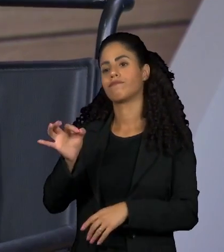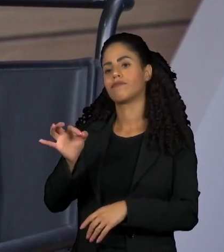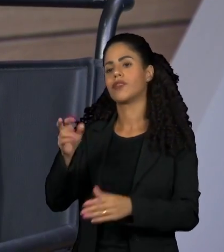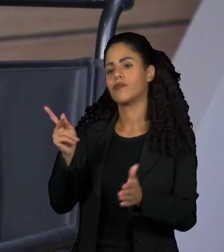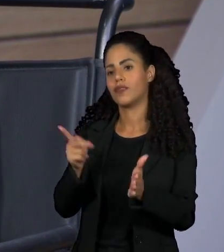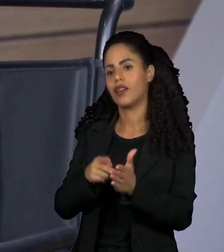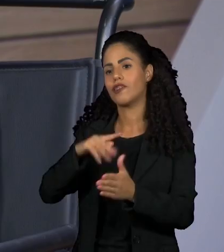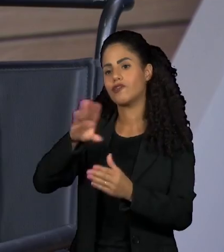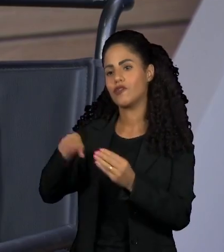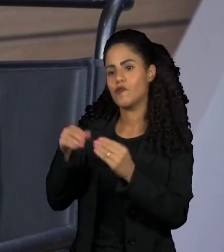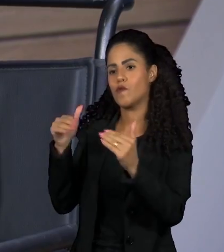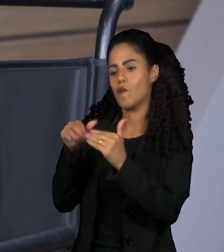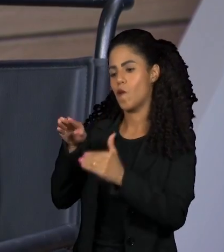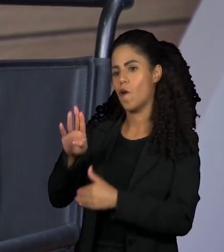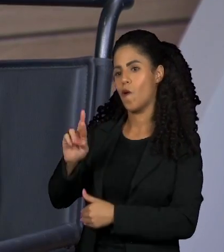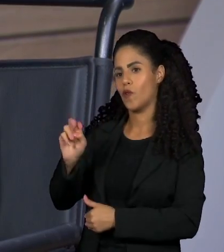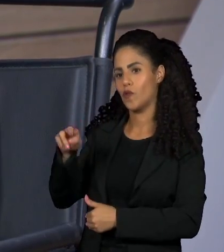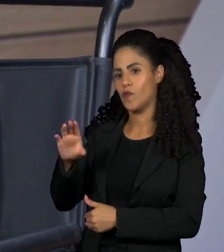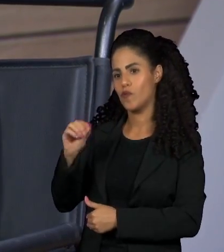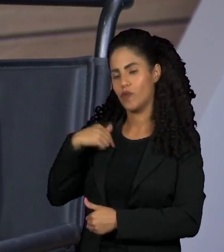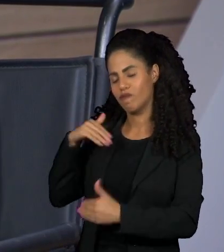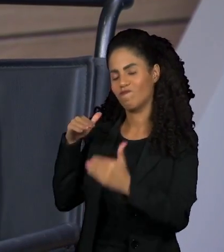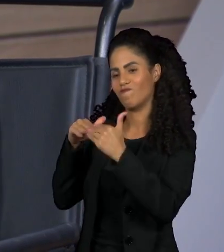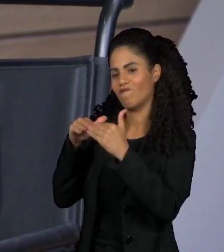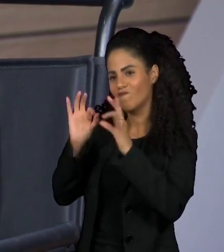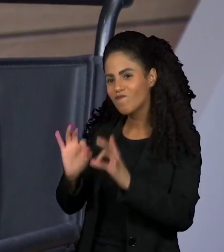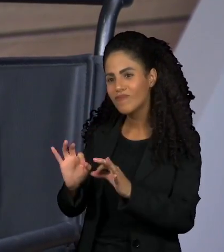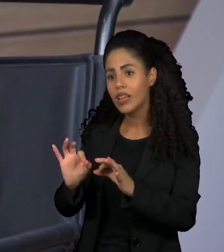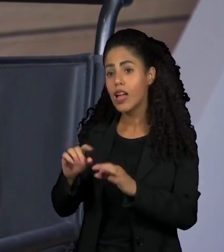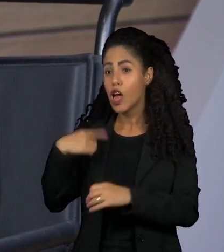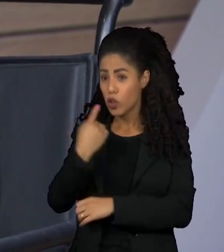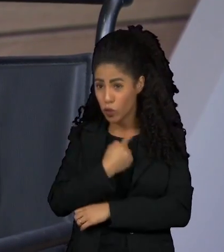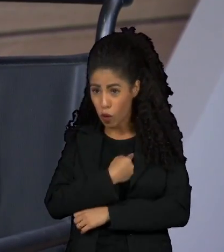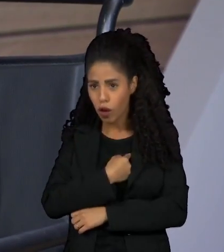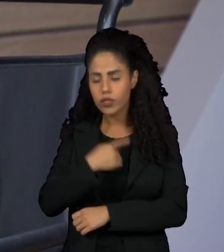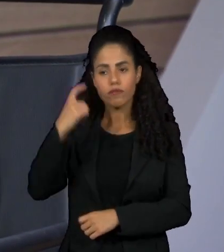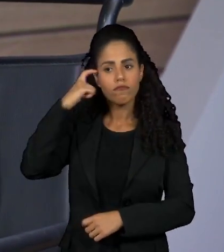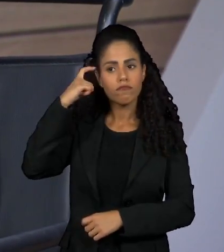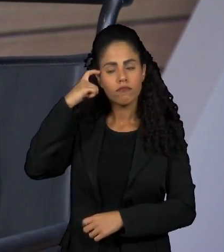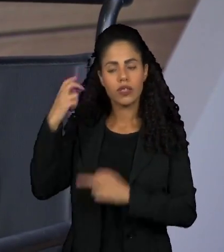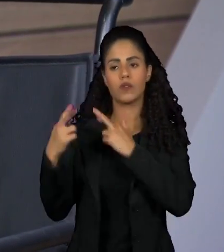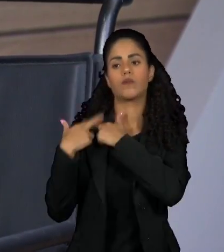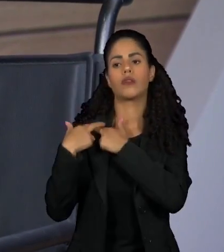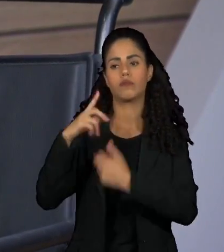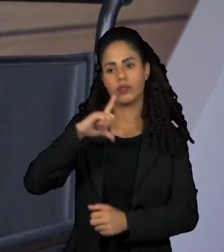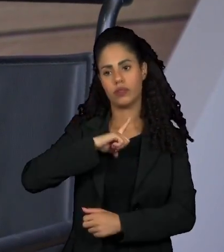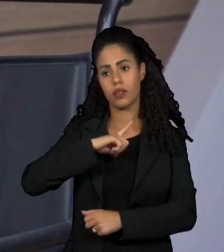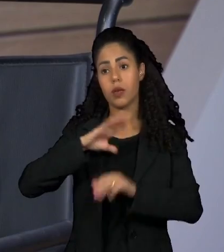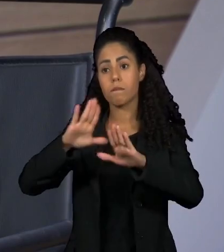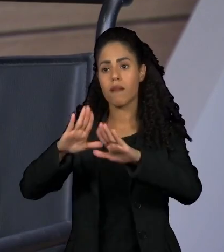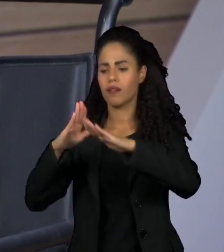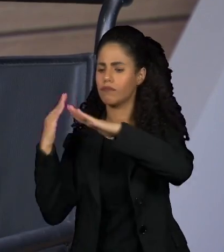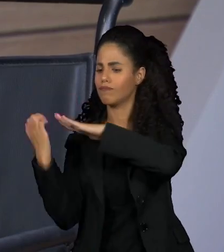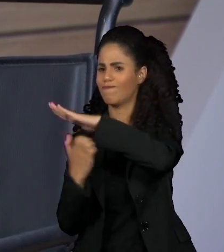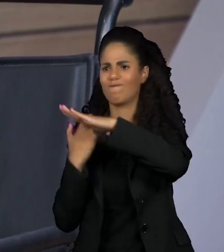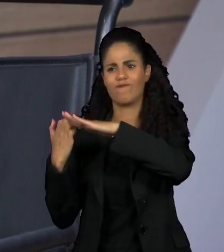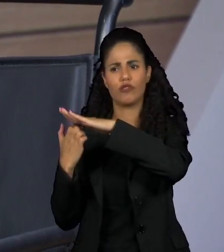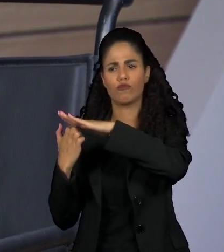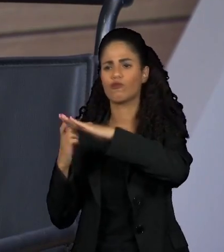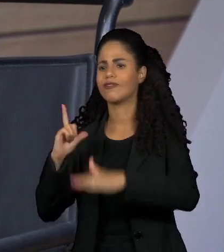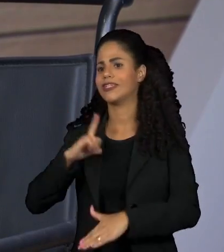minhas palavras do Bruno porque eu acho que a gente, como consumidor, tem sim nosso papel, mas as grandes indústrias são as